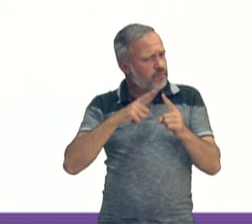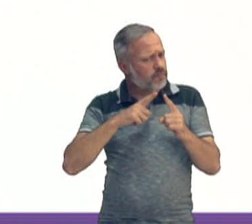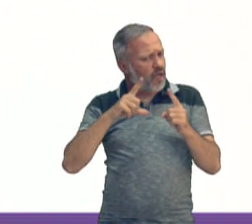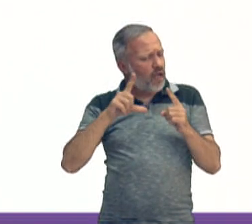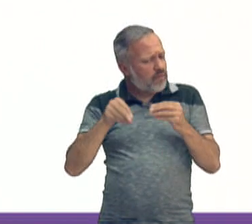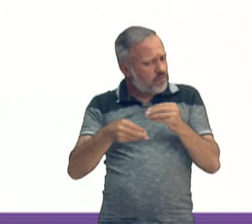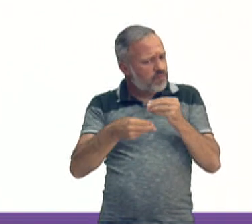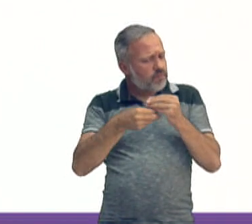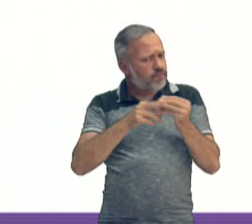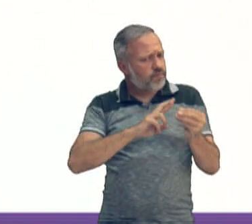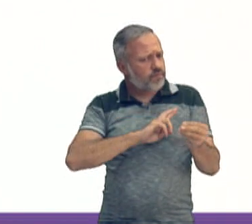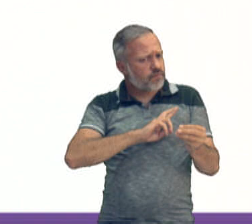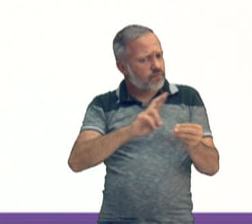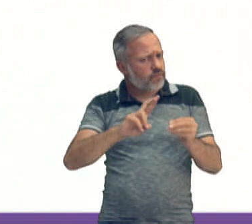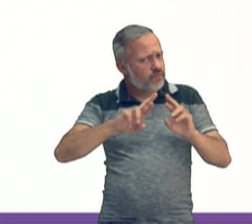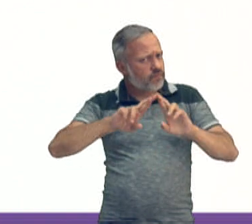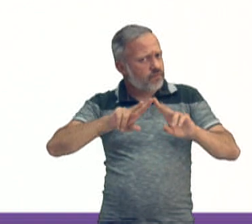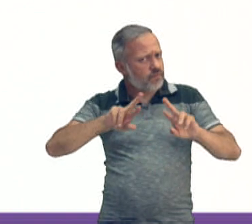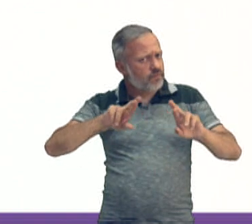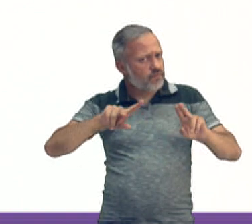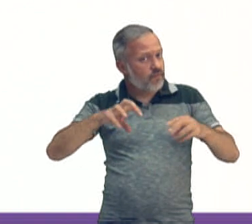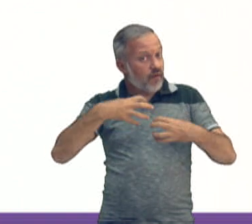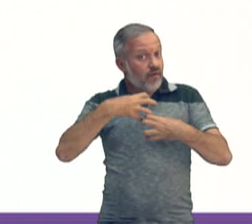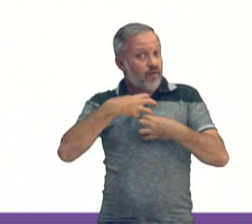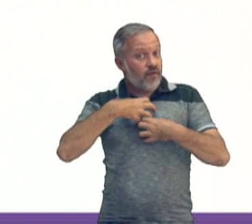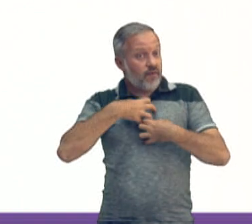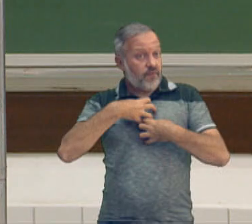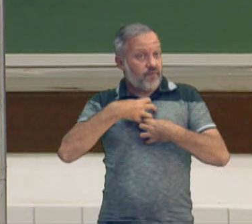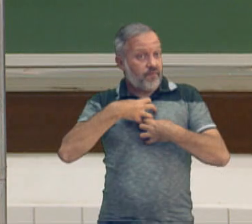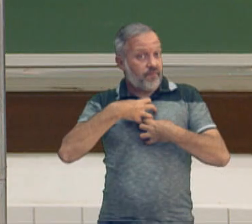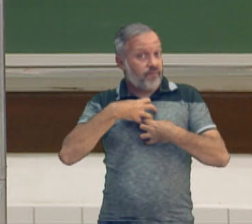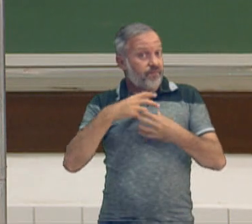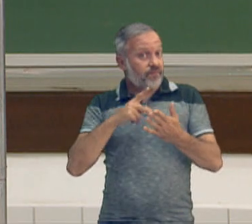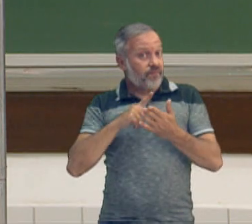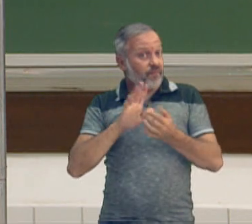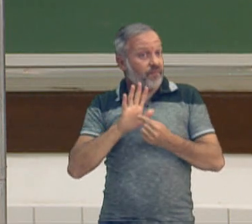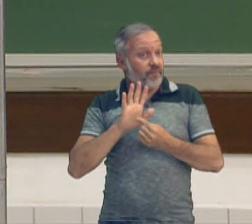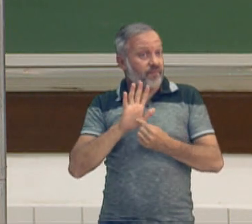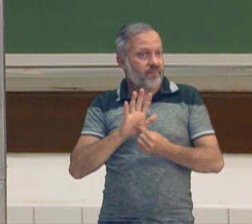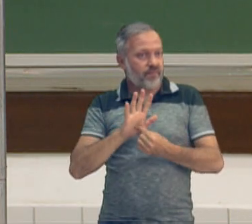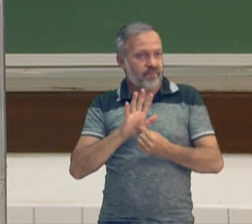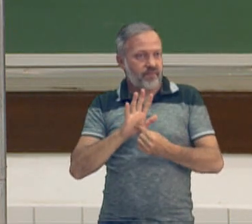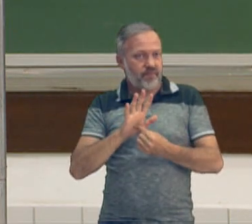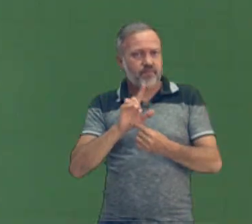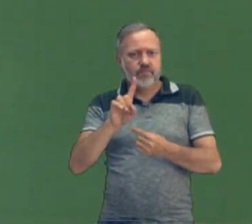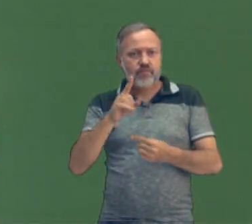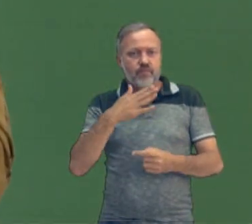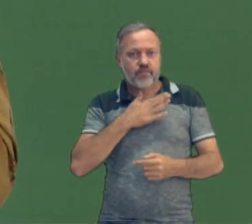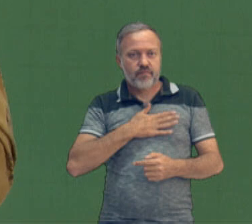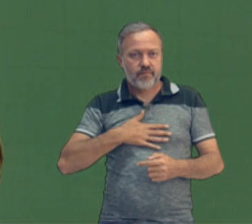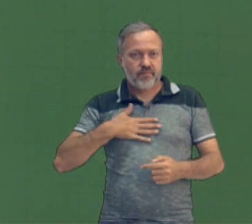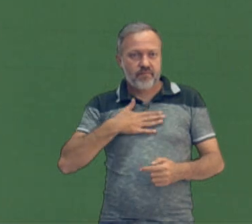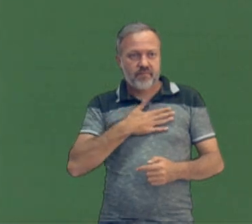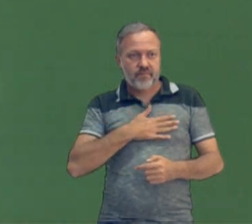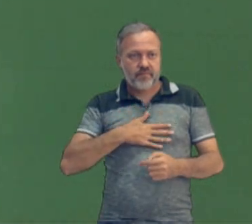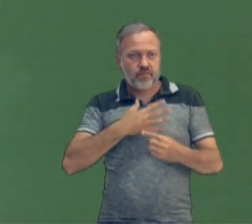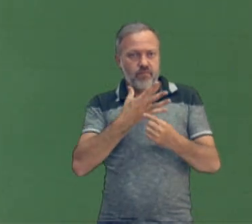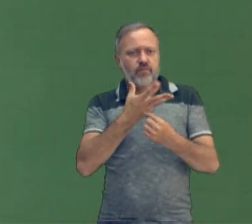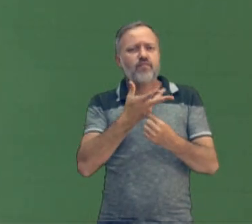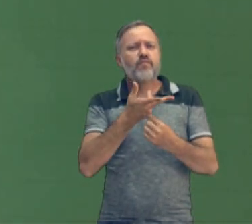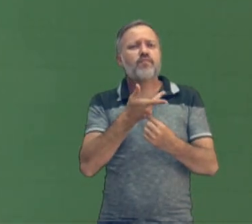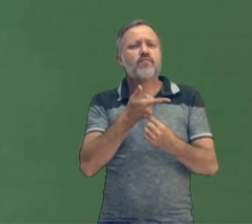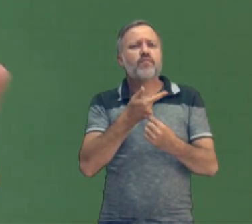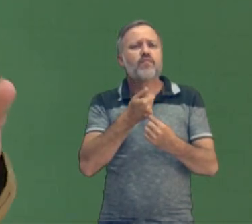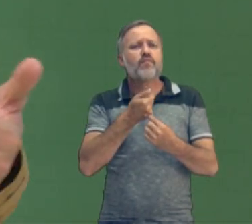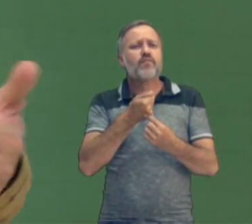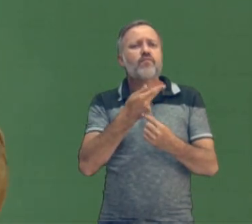nas diferentes religiões como expressão simbólica e ritualística. Você gosta de arte? Em que medida a